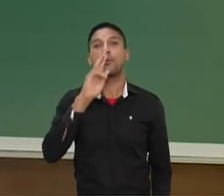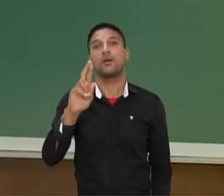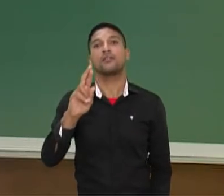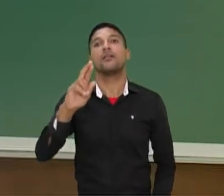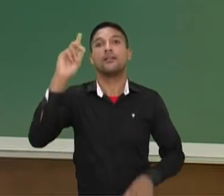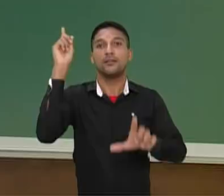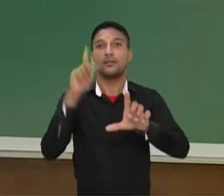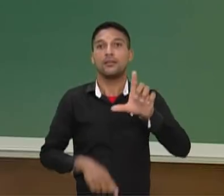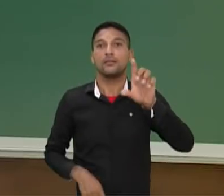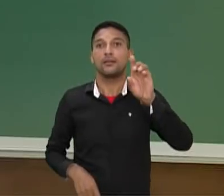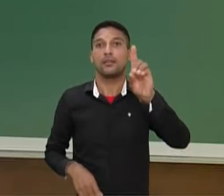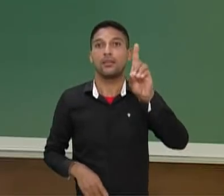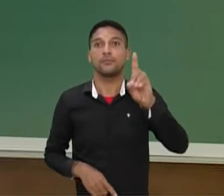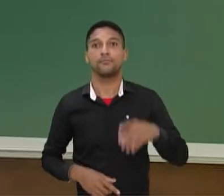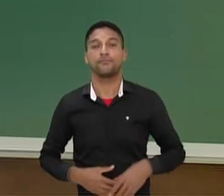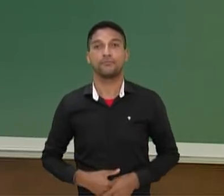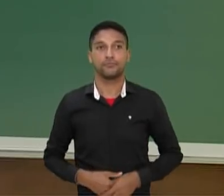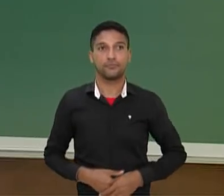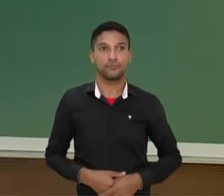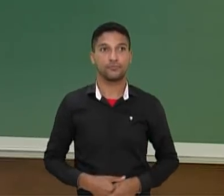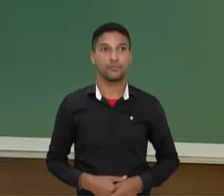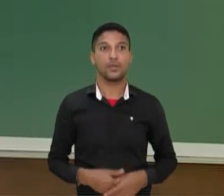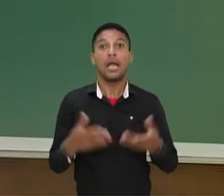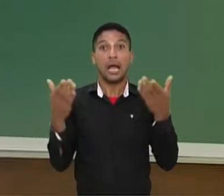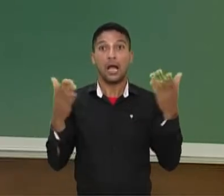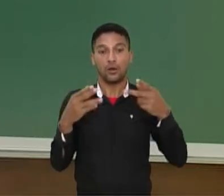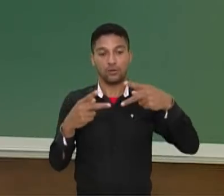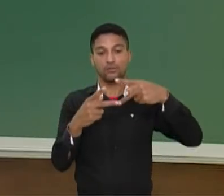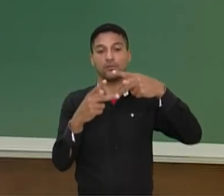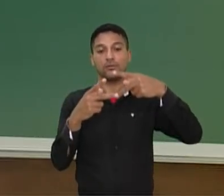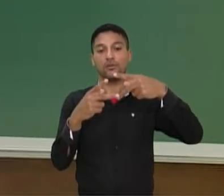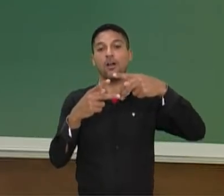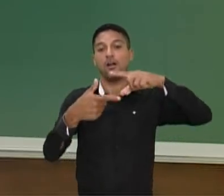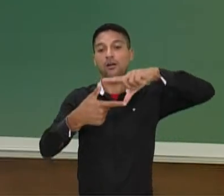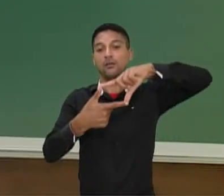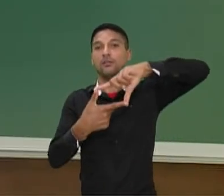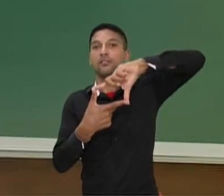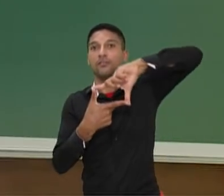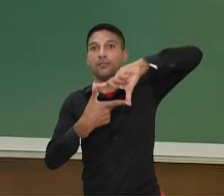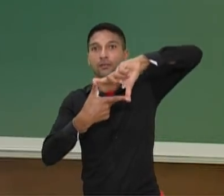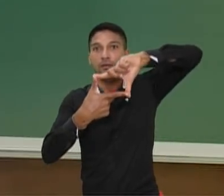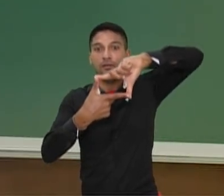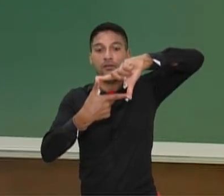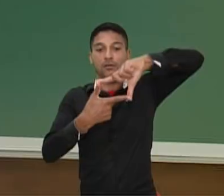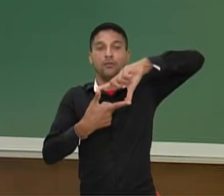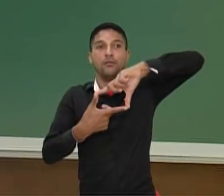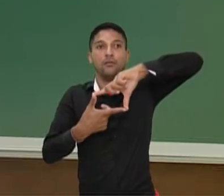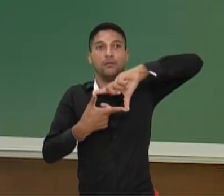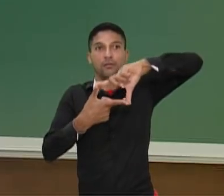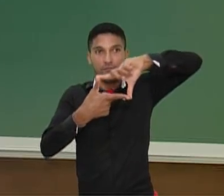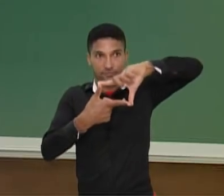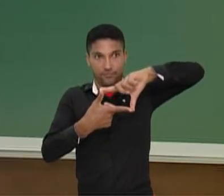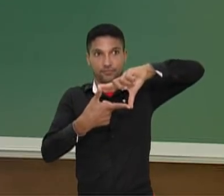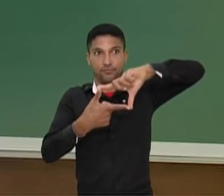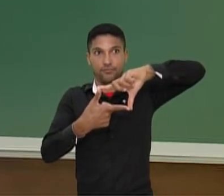fazer perímetro. Vamos ver o próximo também, como é que vai. Ó, esse aqui também, eu tenho o código lá, foi tirado do SAEP.